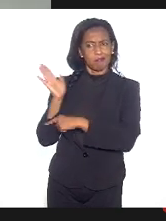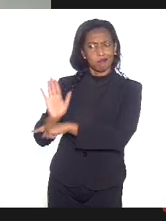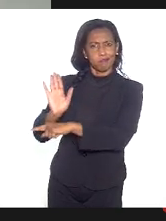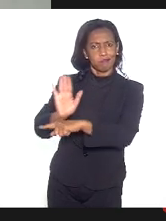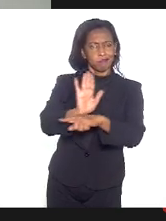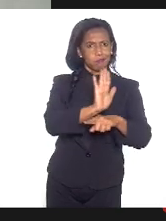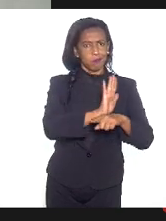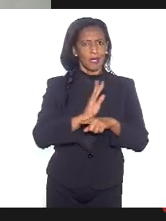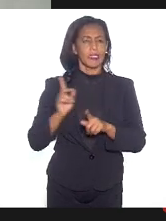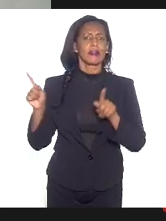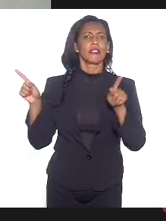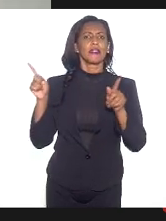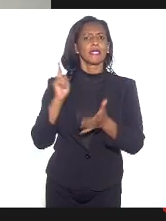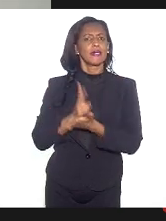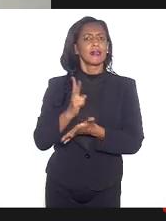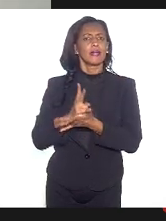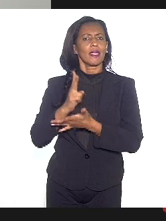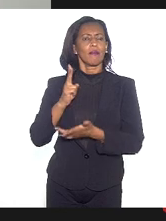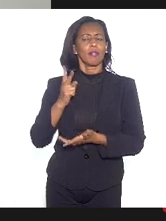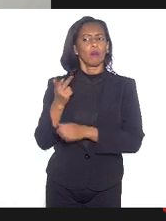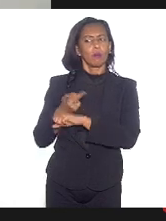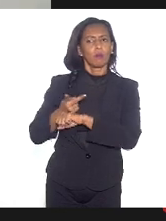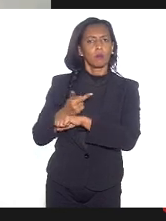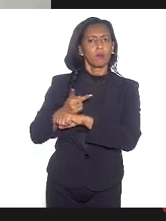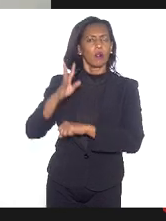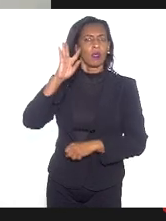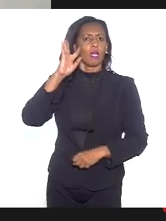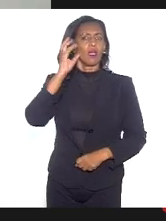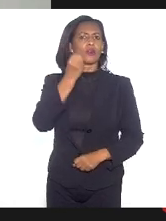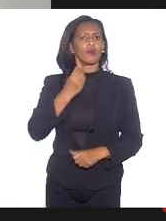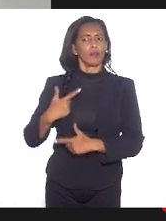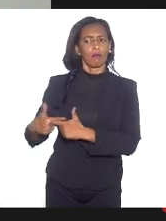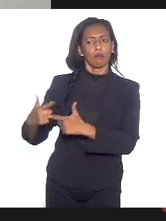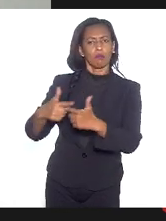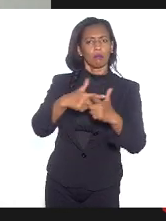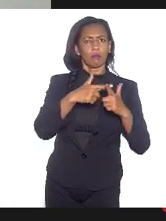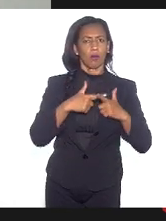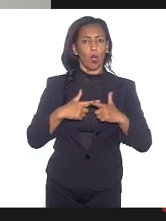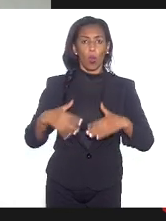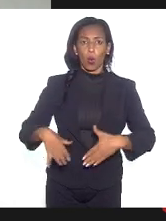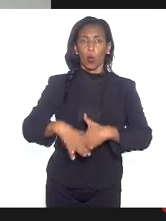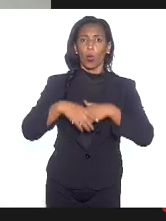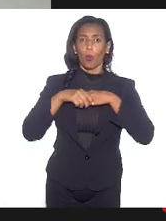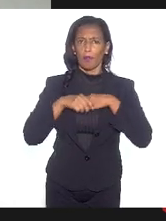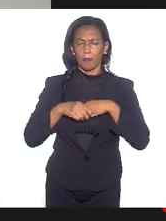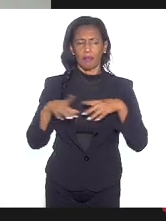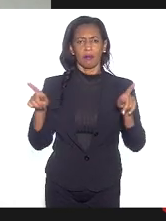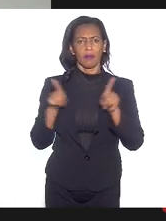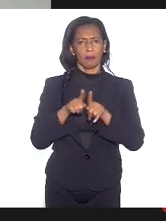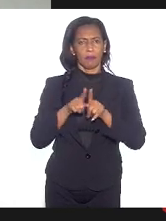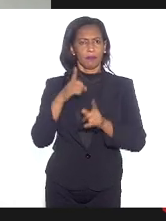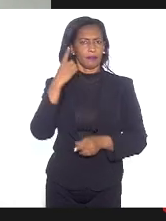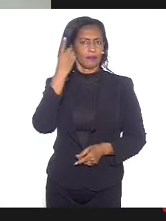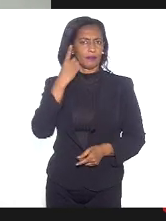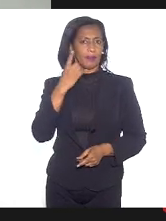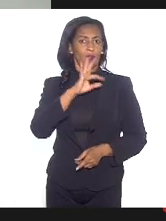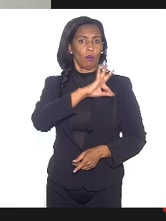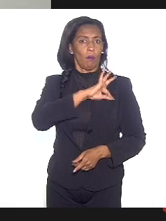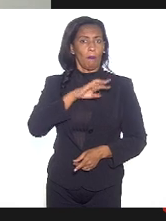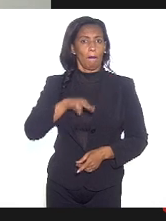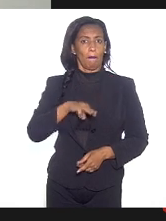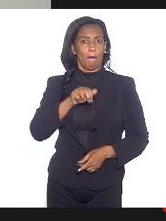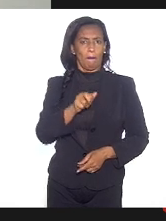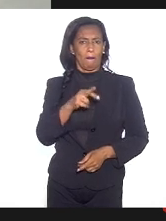sempre procurando resolver essa causa deles. Cumprimento também a Marta Rocha, uma grande